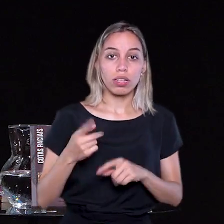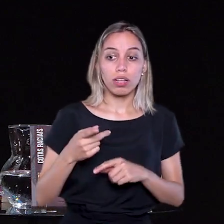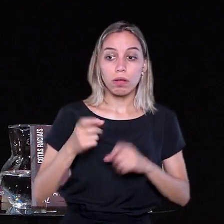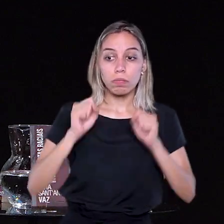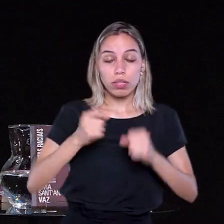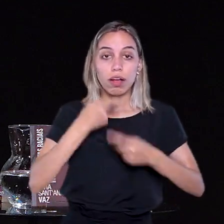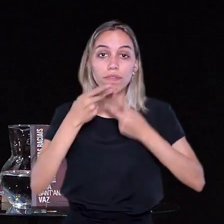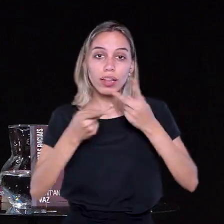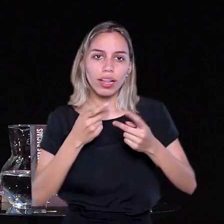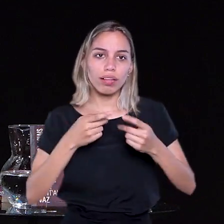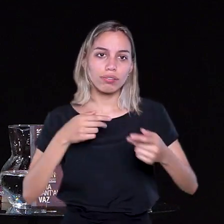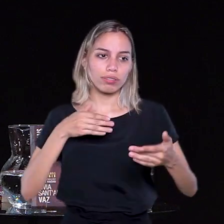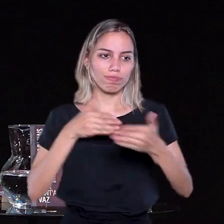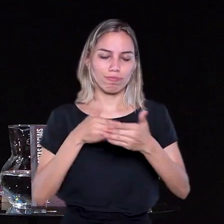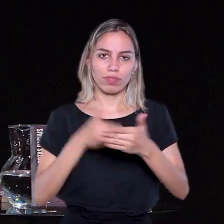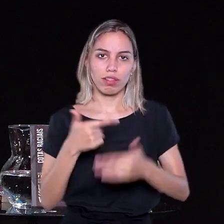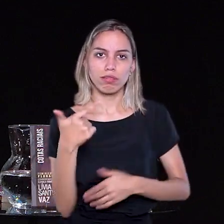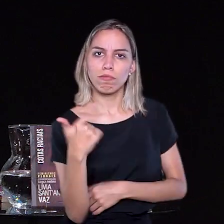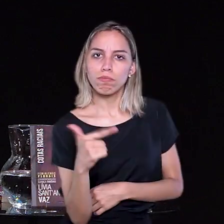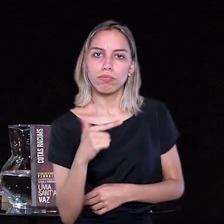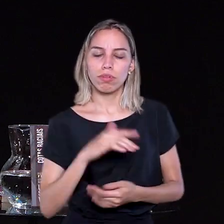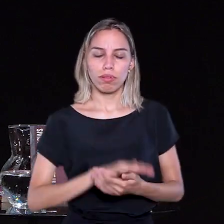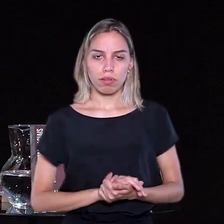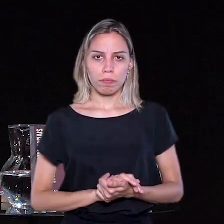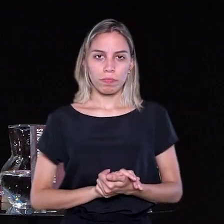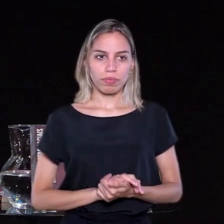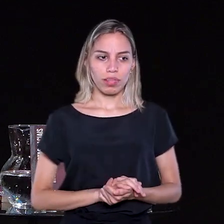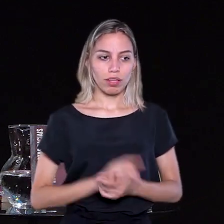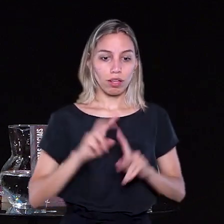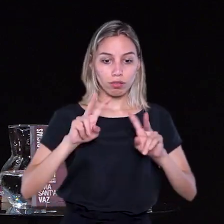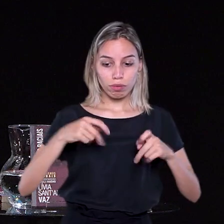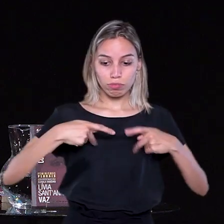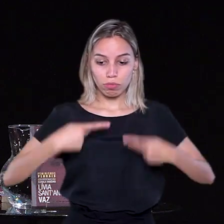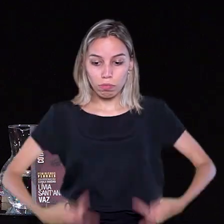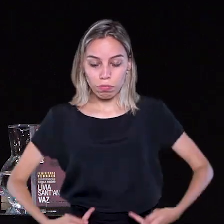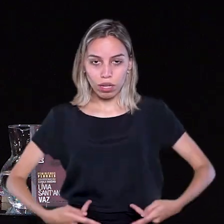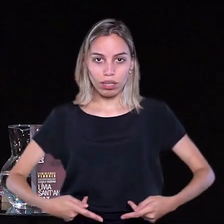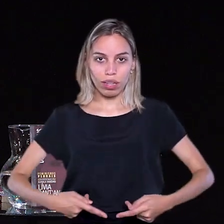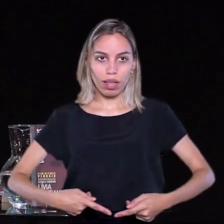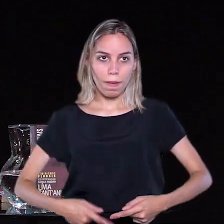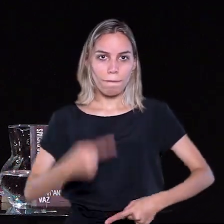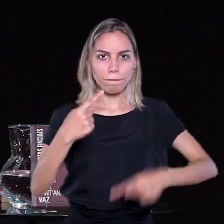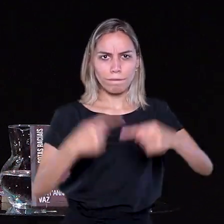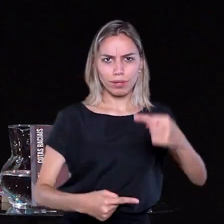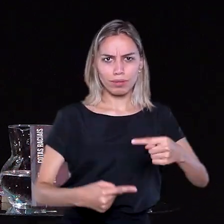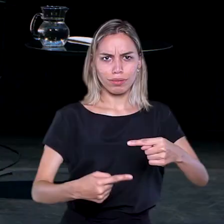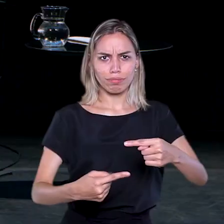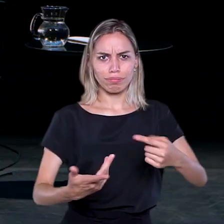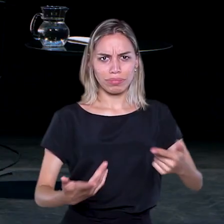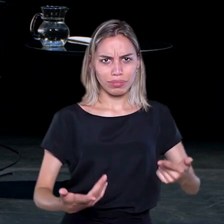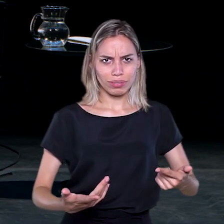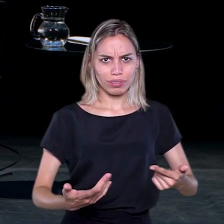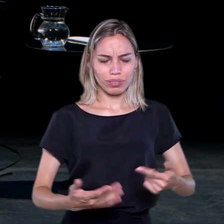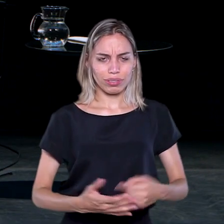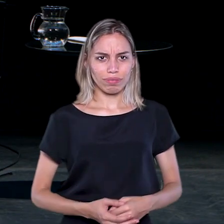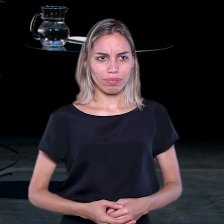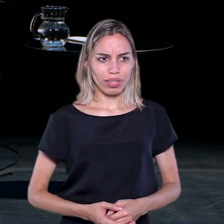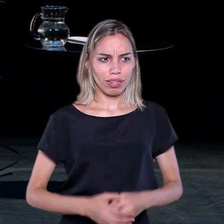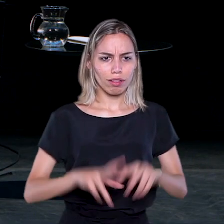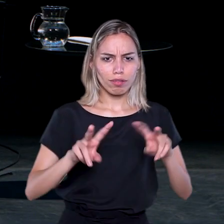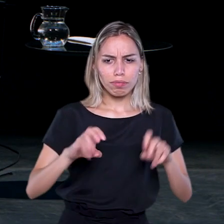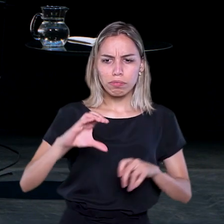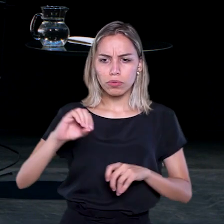falar sem sermos interrompidas, é sobre a nossa humanidade que foi negada e segue sendo negada em grande medida ainda nos dias de hoje, Afonso. Sabe?